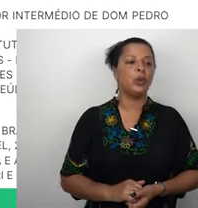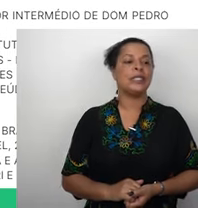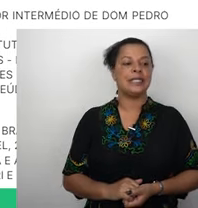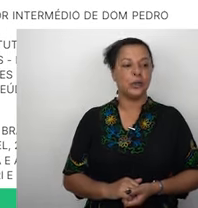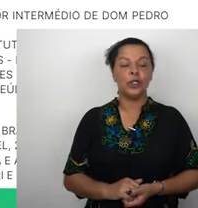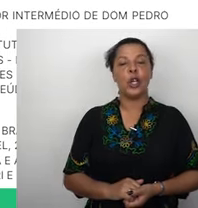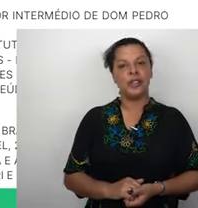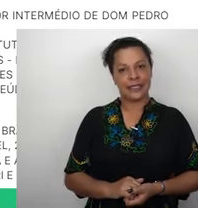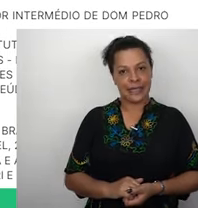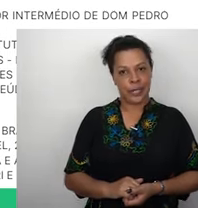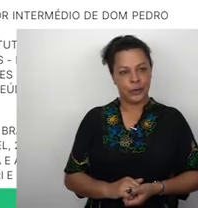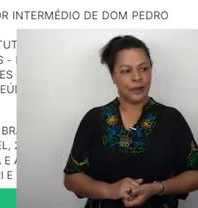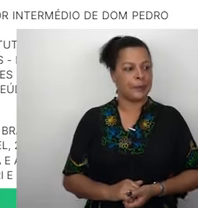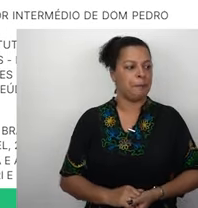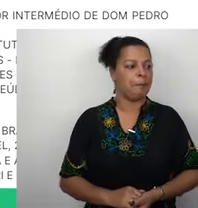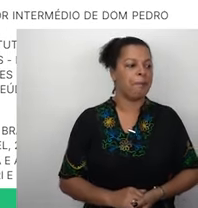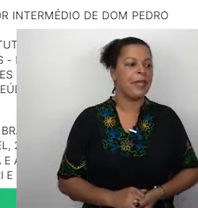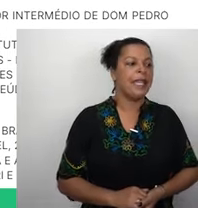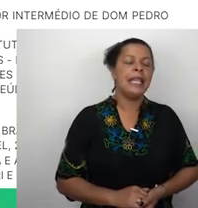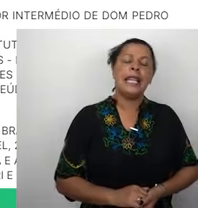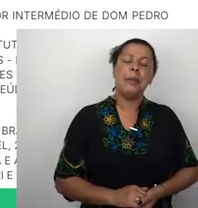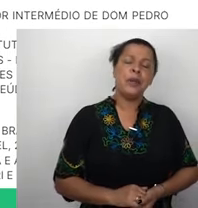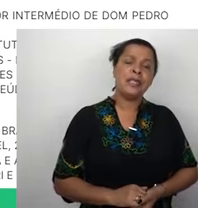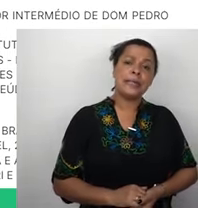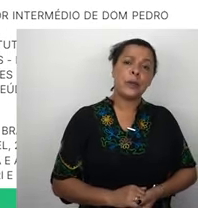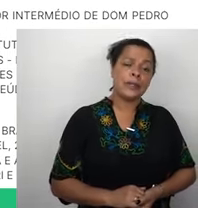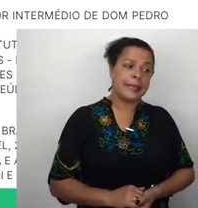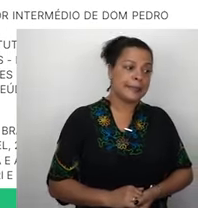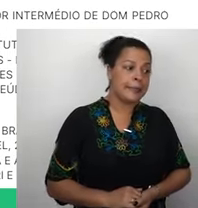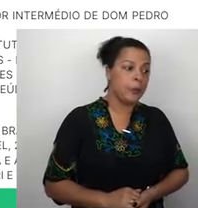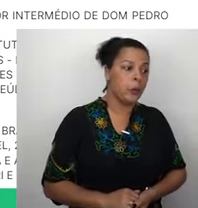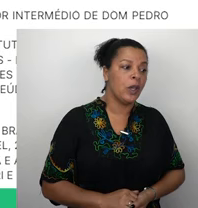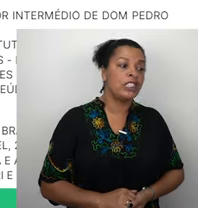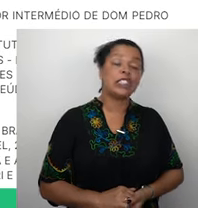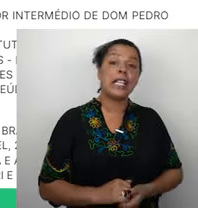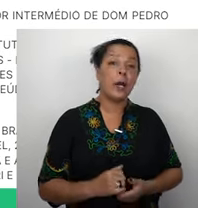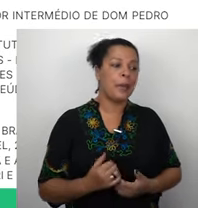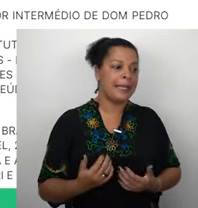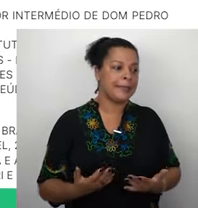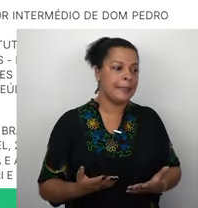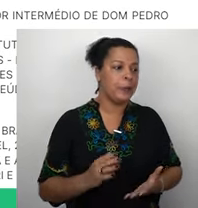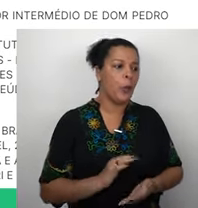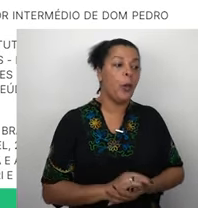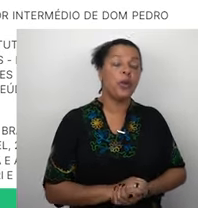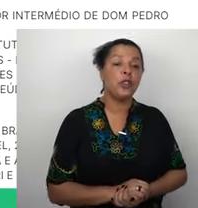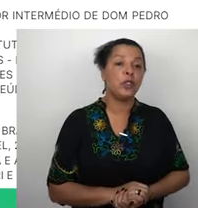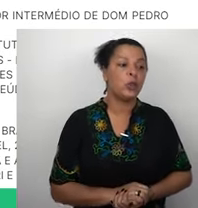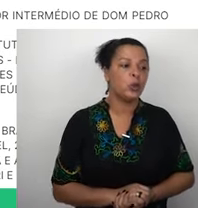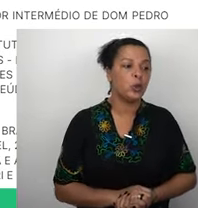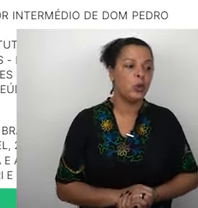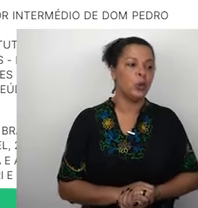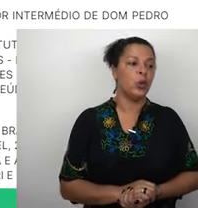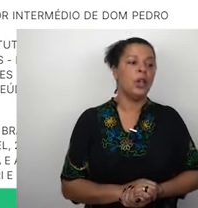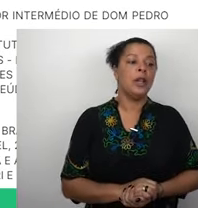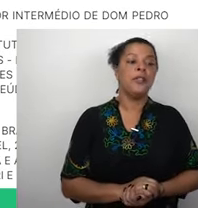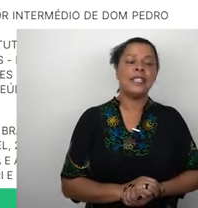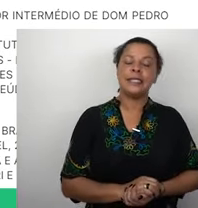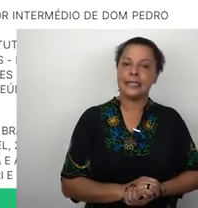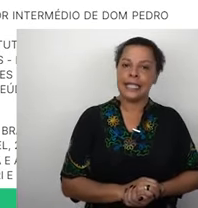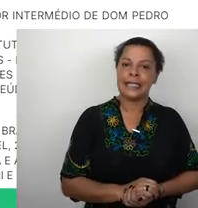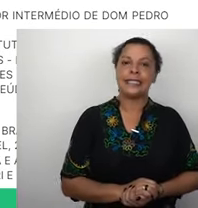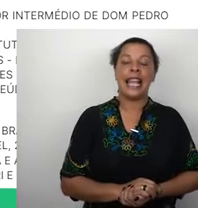no Instituto dos Jovens Cegos. Em 1855, chega ao Brasil o professor